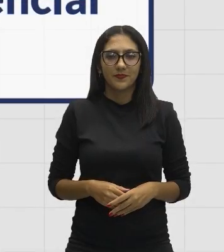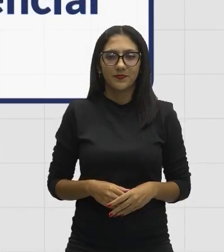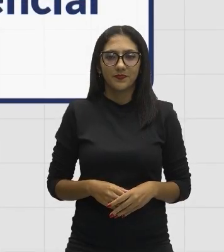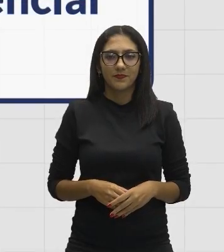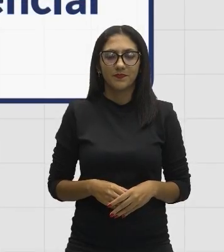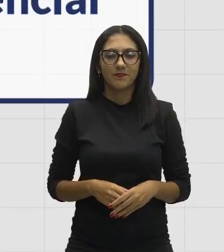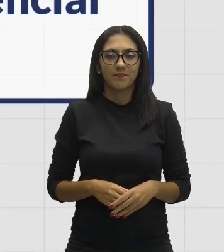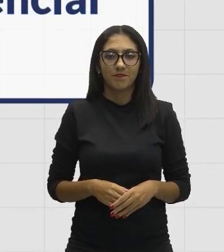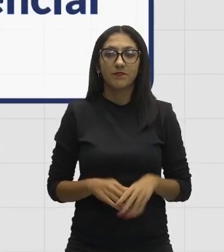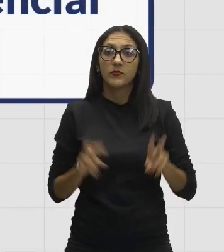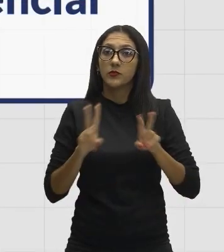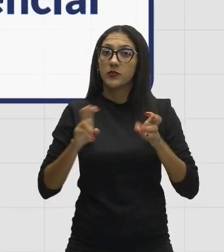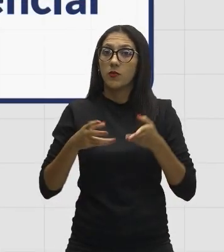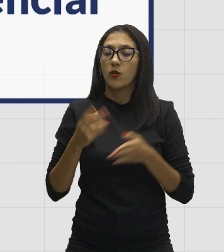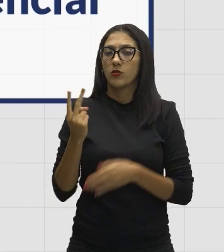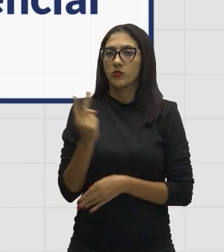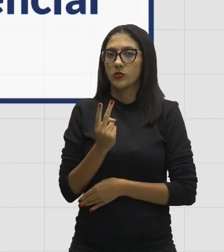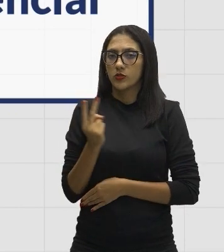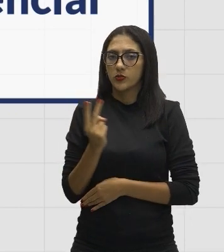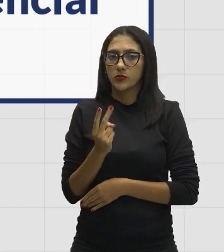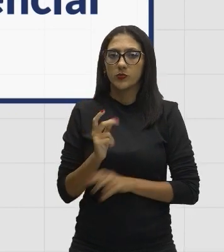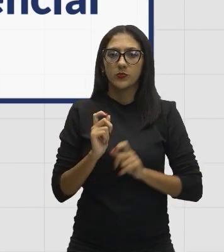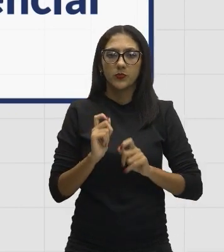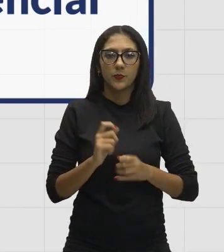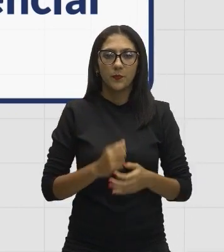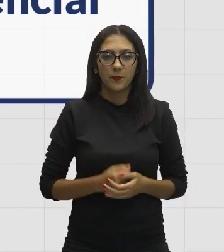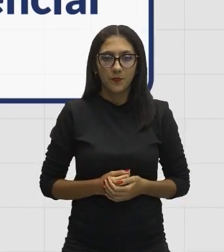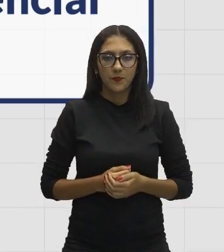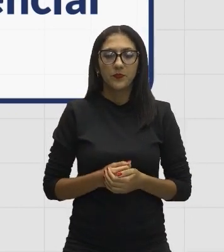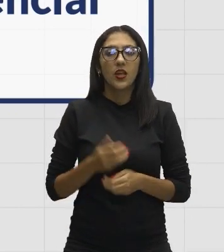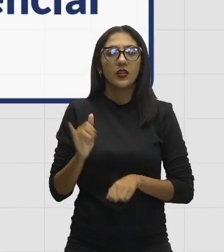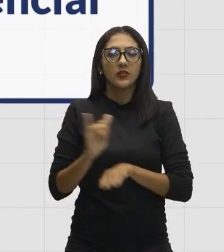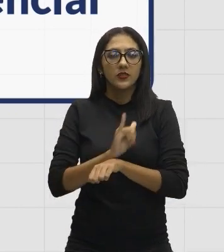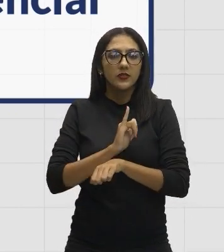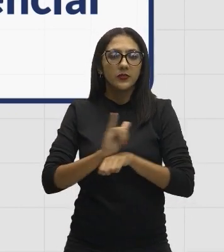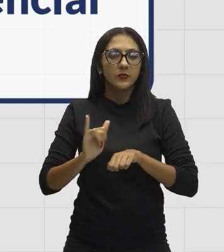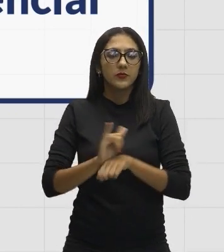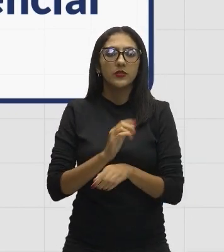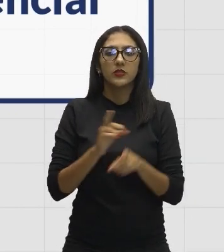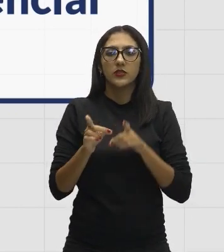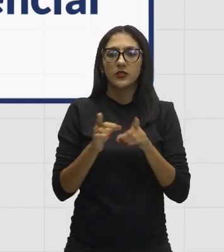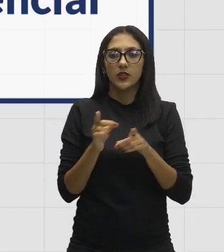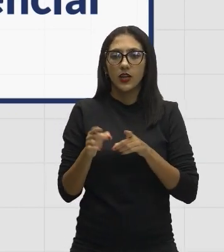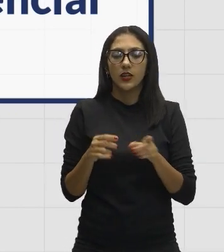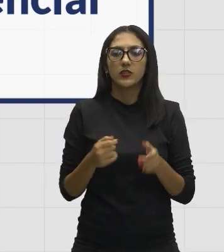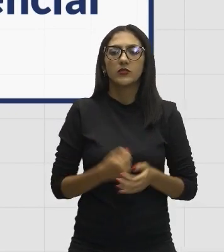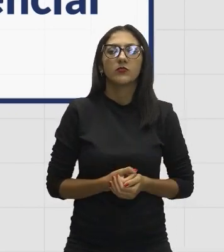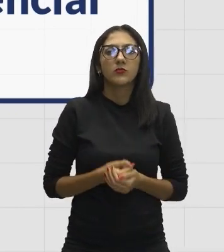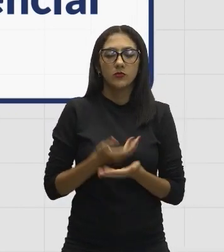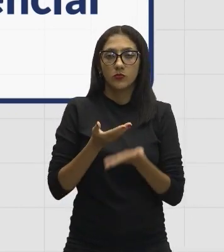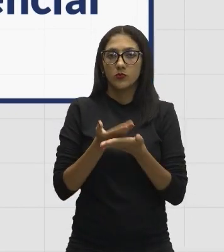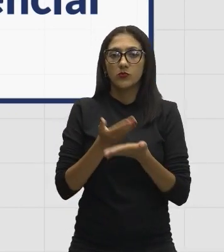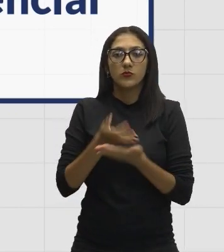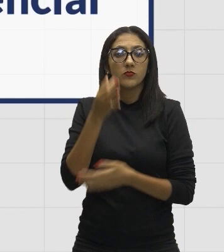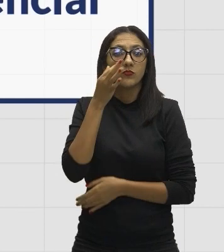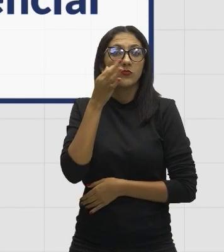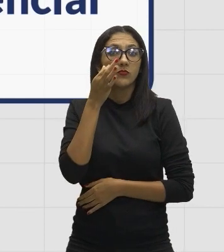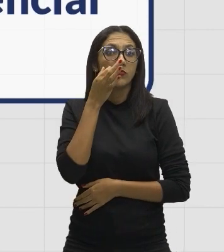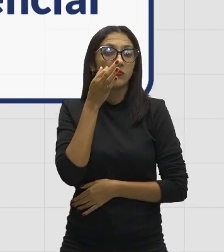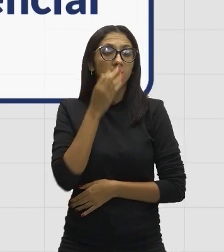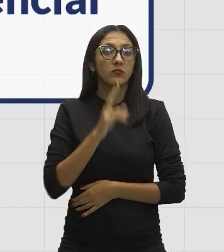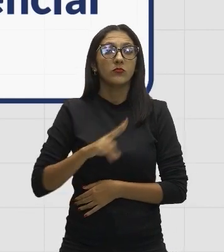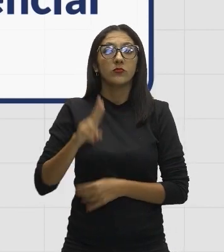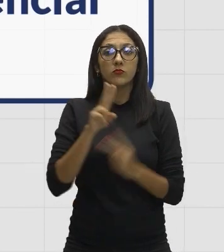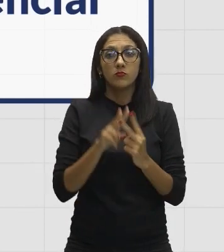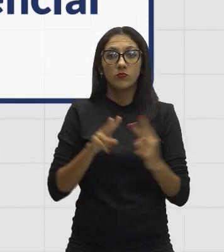O tema dessa nossa segunda parte é estratégias didáticas do ensino presencial com mediação tecnológica.